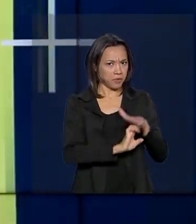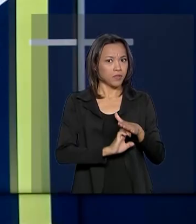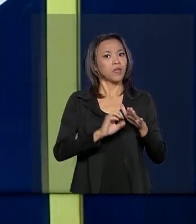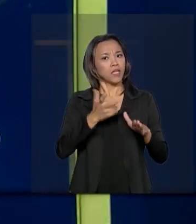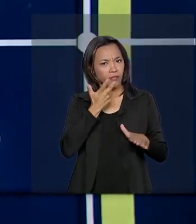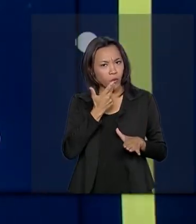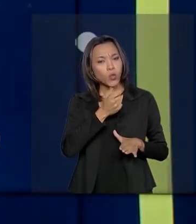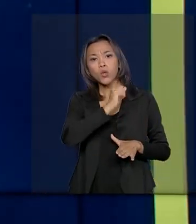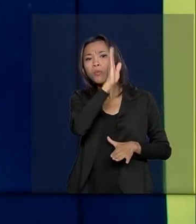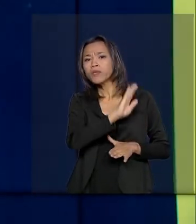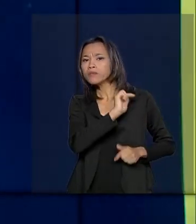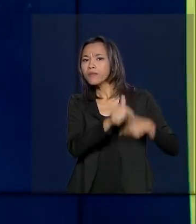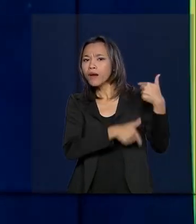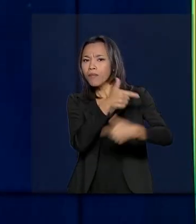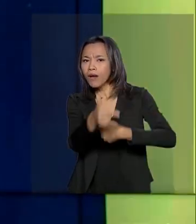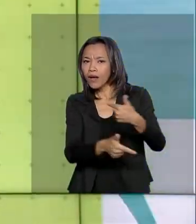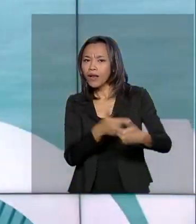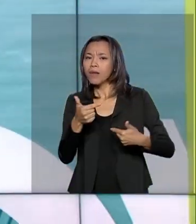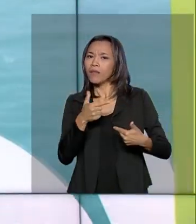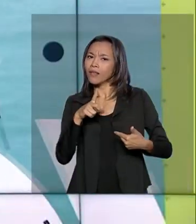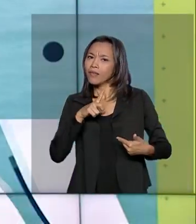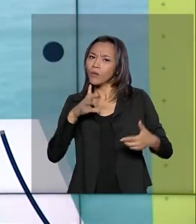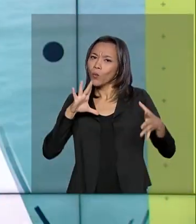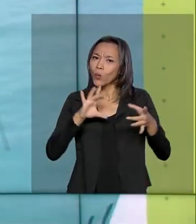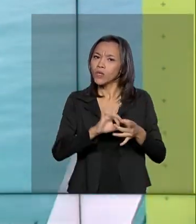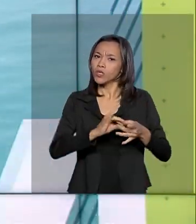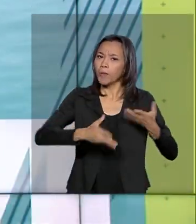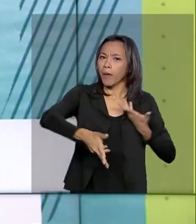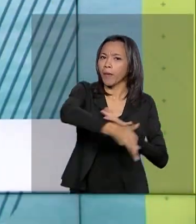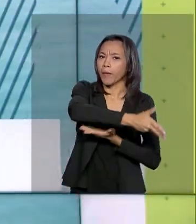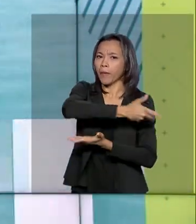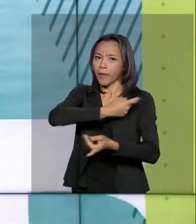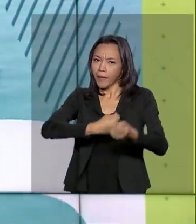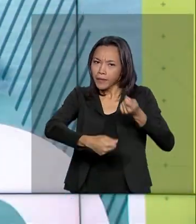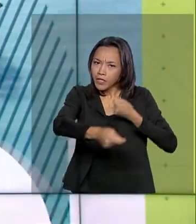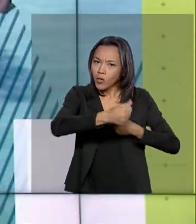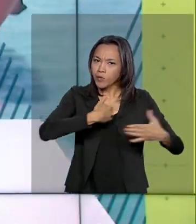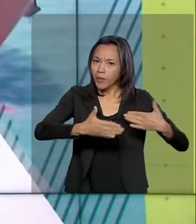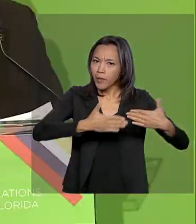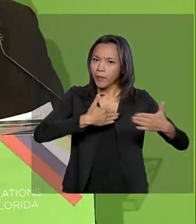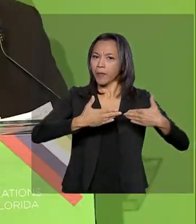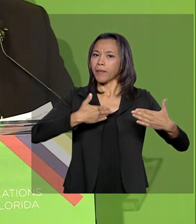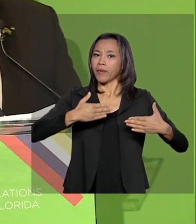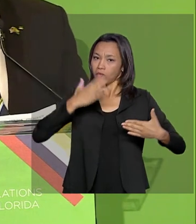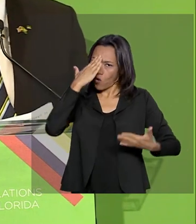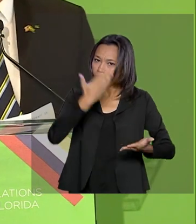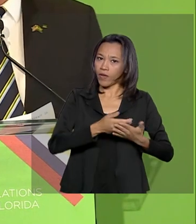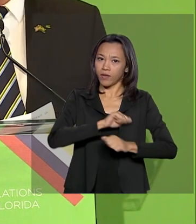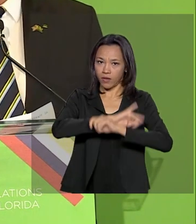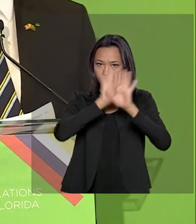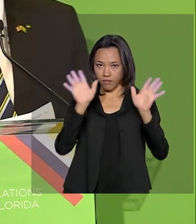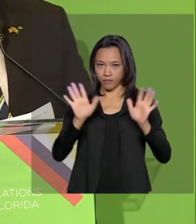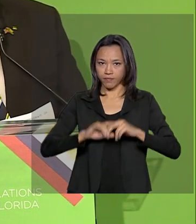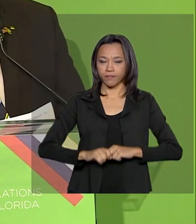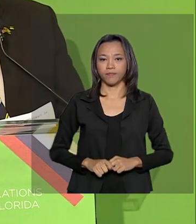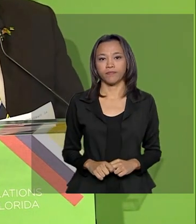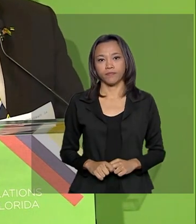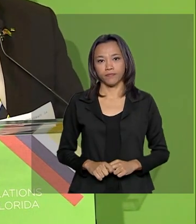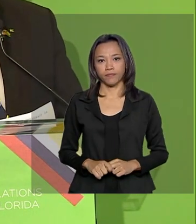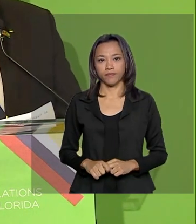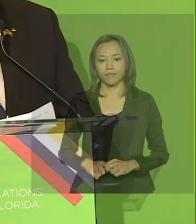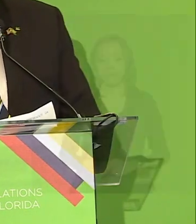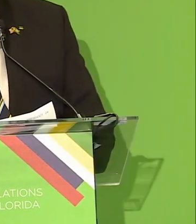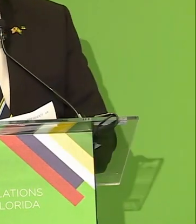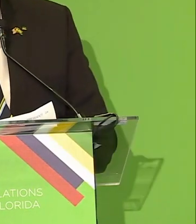trabalha para garantir um ambiente de negócios mais confiável e transparente. O Brasil não pode continuar